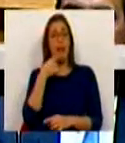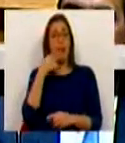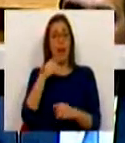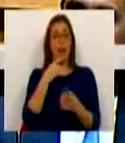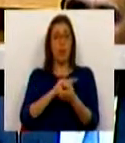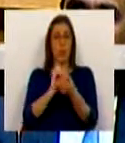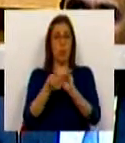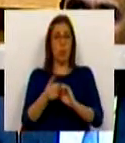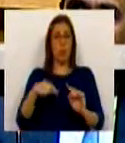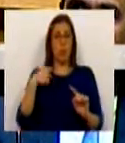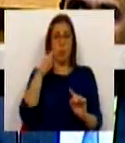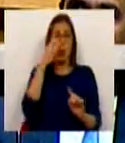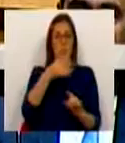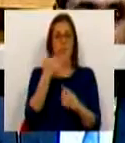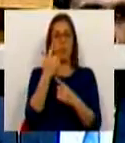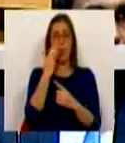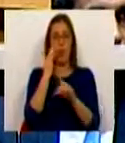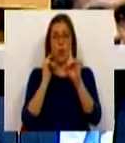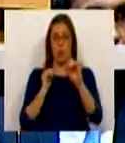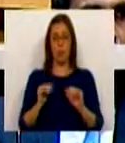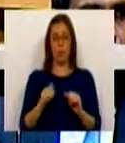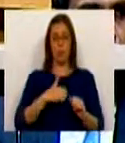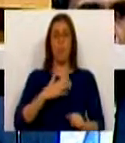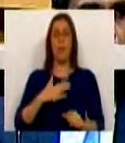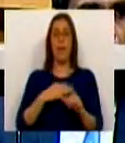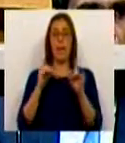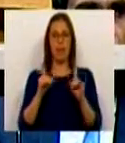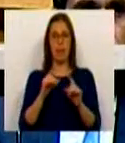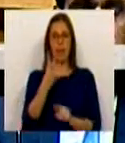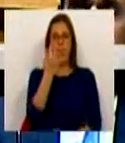dizem o oposto que o Sr. Deputado. Eu vou-lhe dar os números. As empresas,